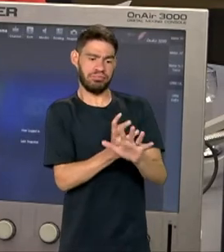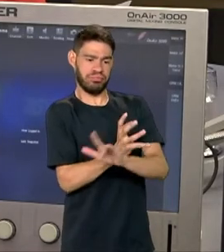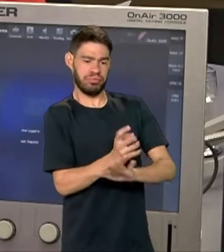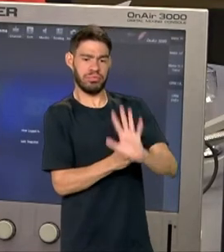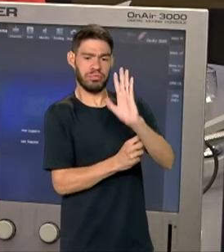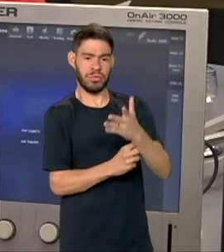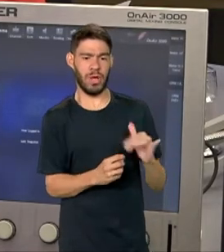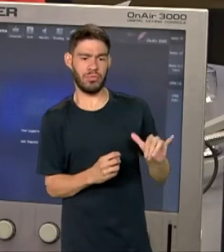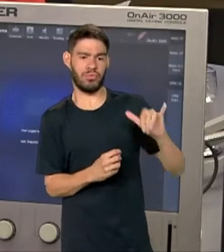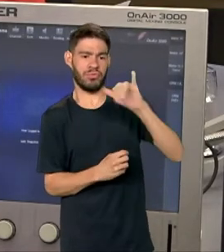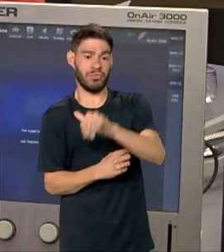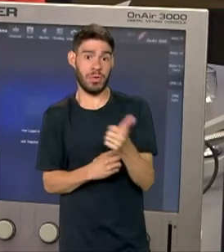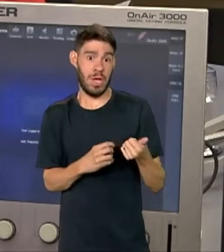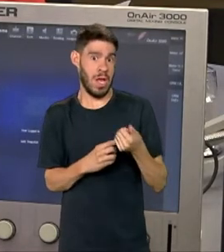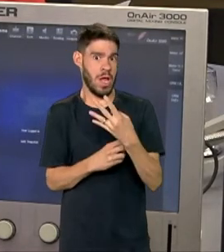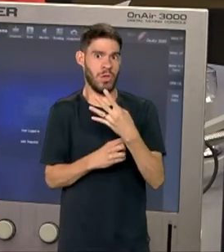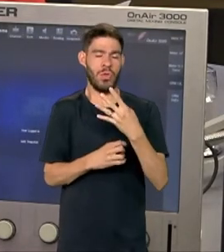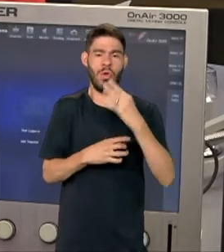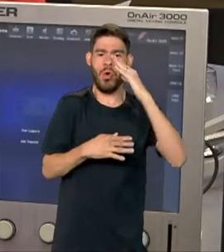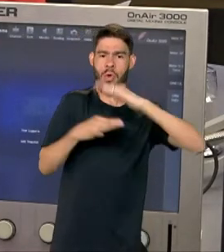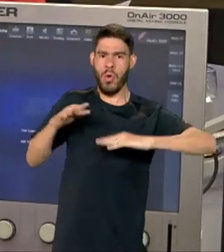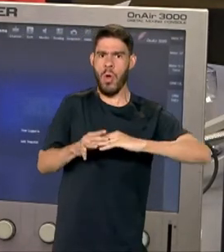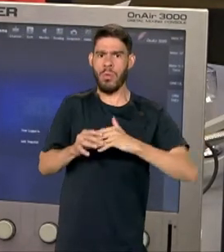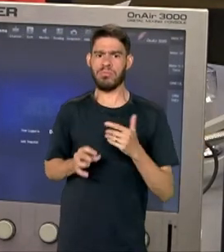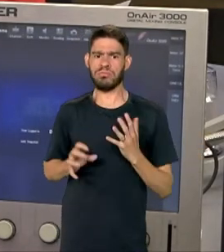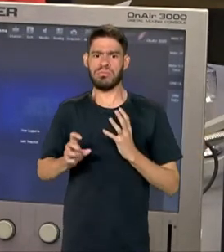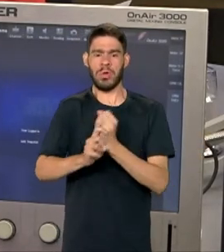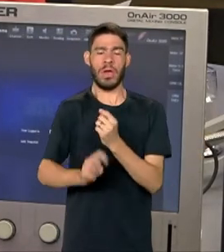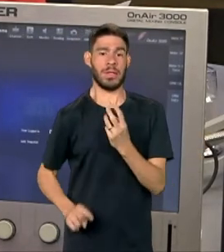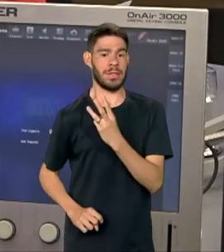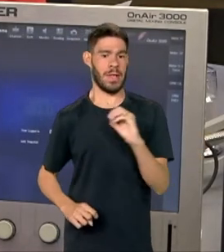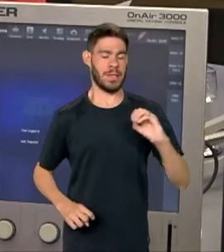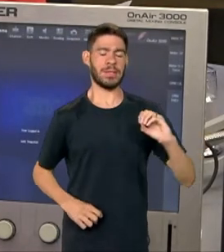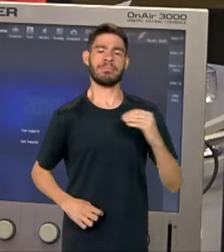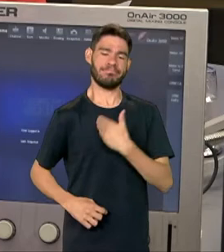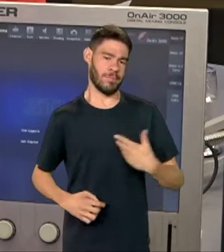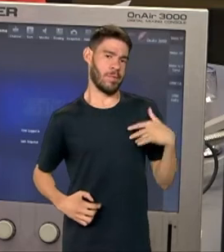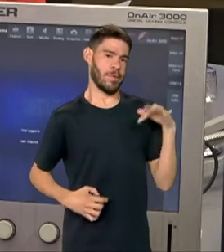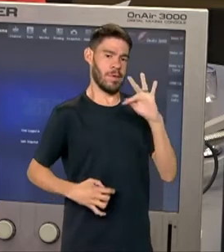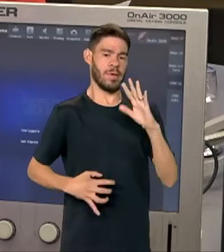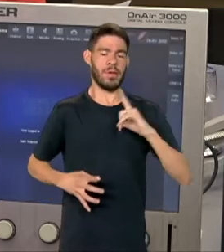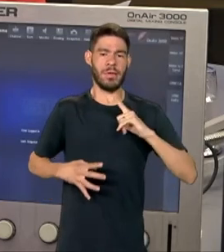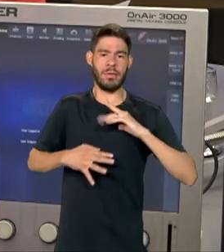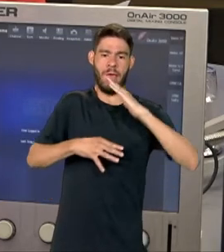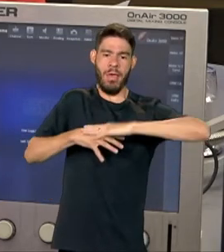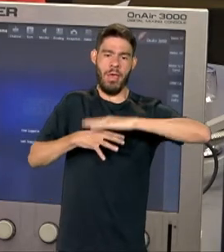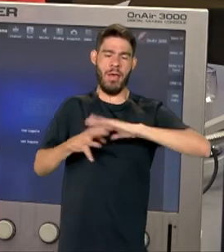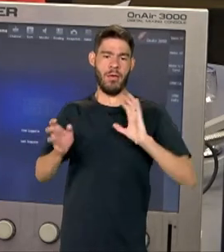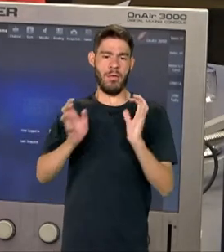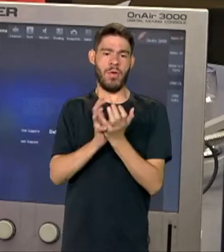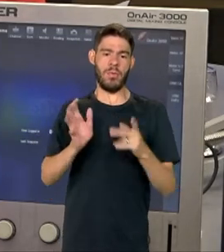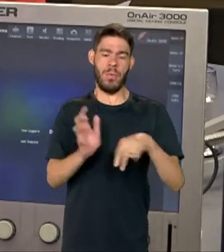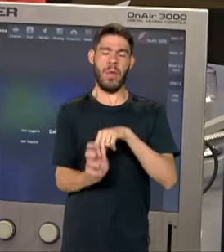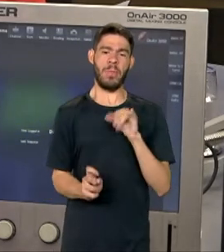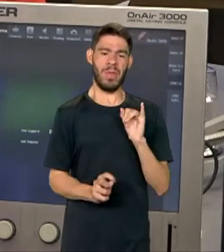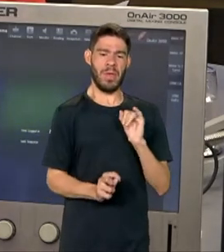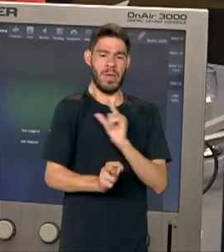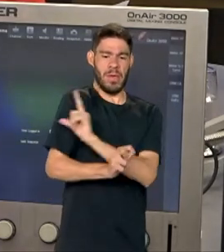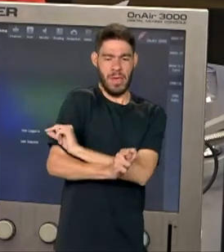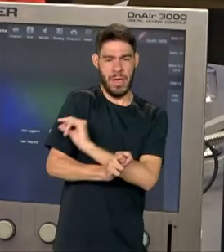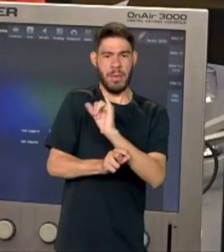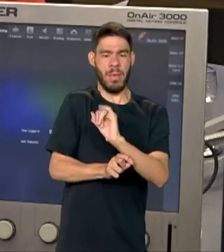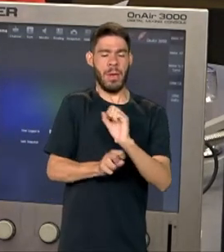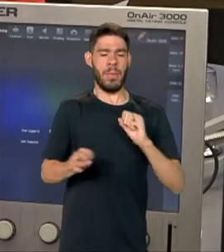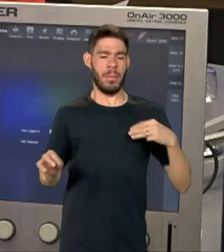14 aeronaves e mais de 300 profissionais do governo federal, incluindo brigadistas e equipes do IBAMA, do Ministério